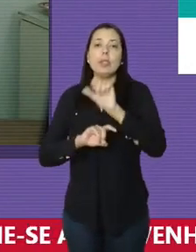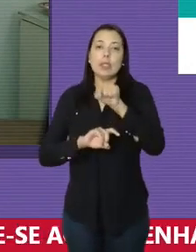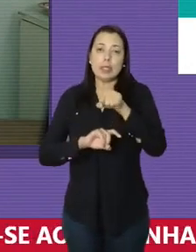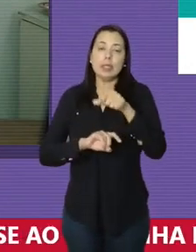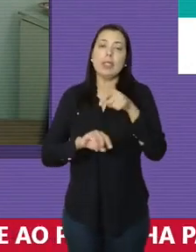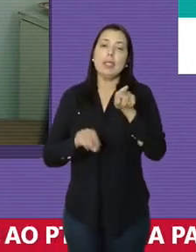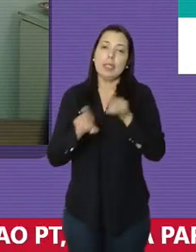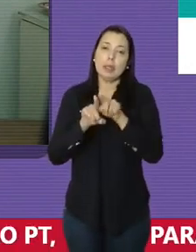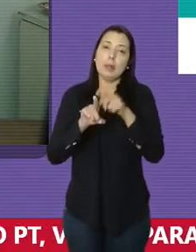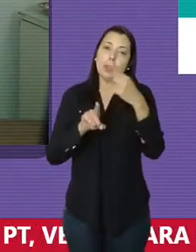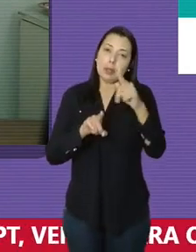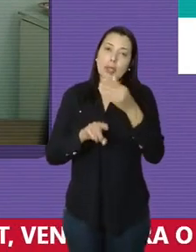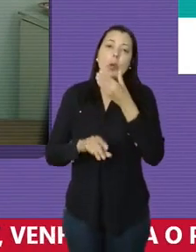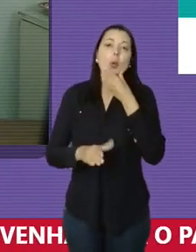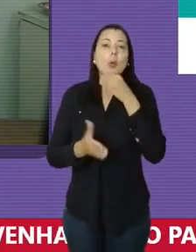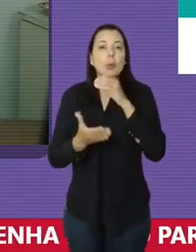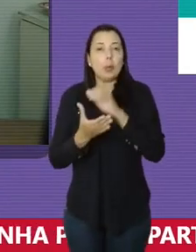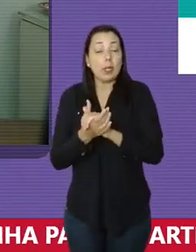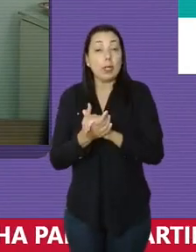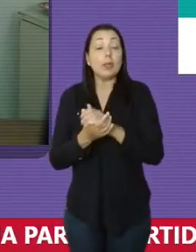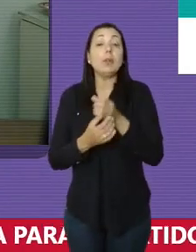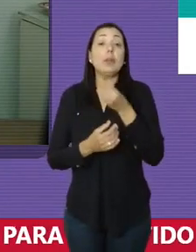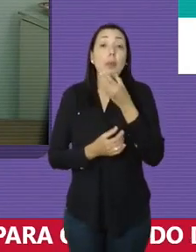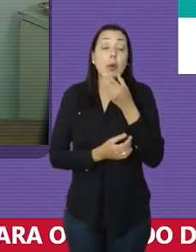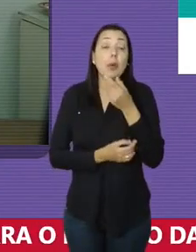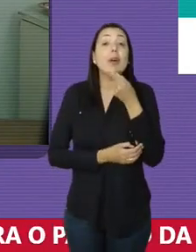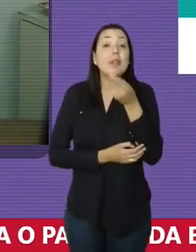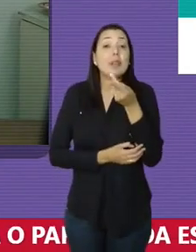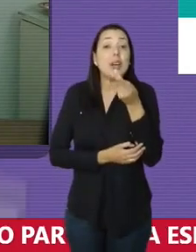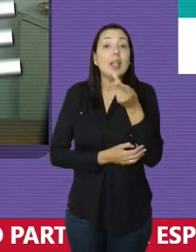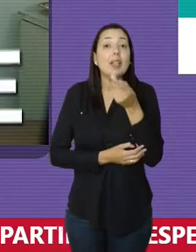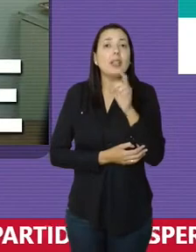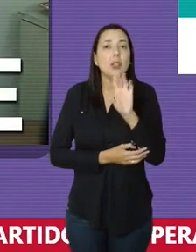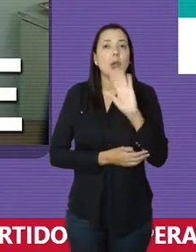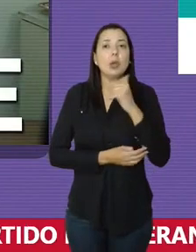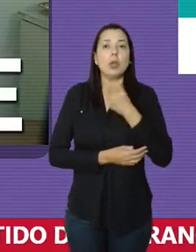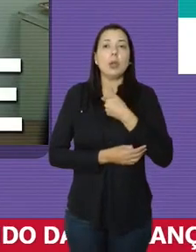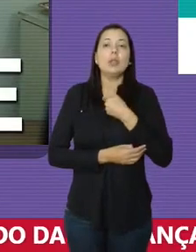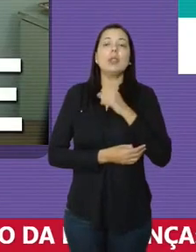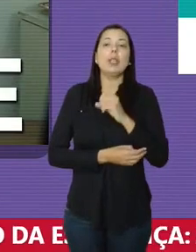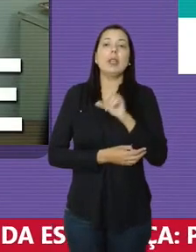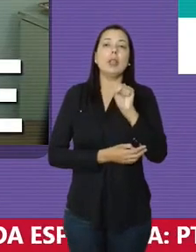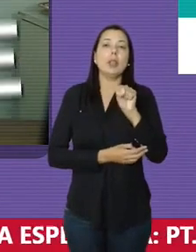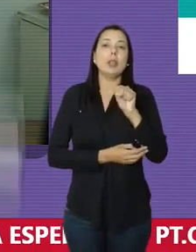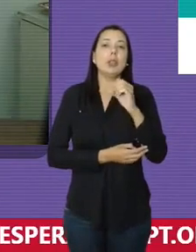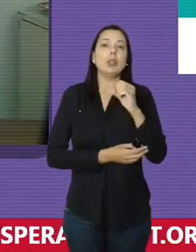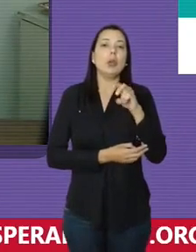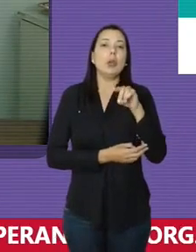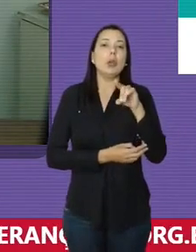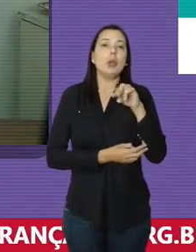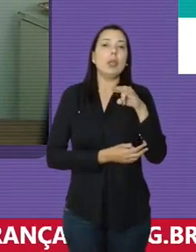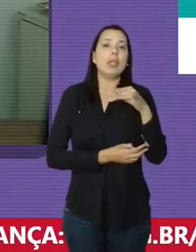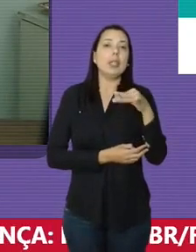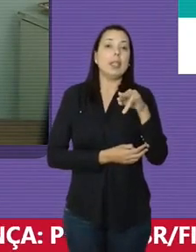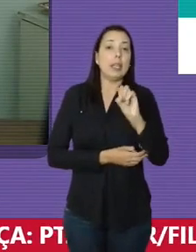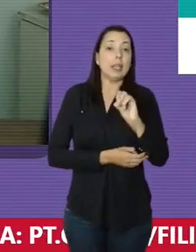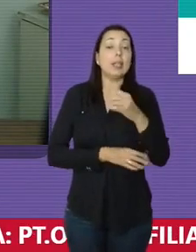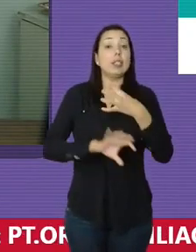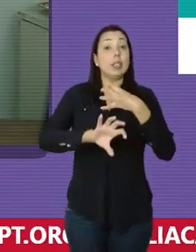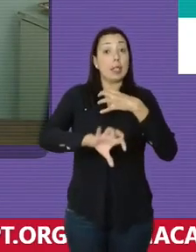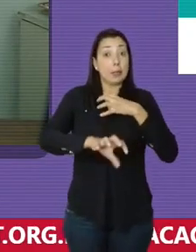seus companheiros, e com uma linda palavra que é só nossa, sororidade. Nesse momento,